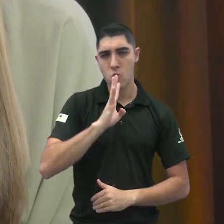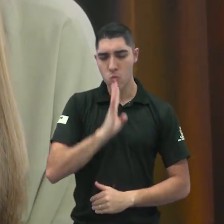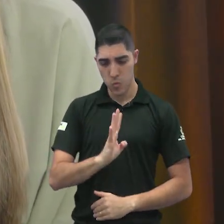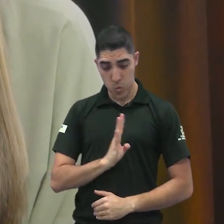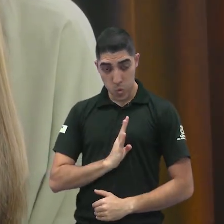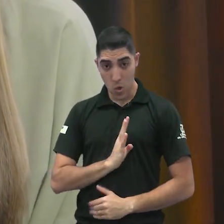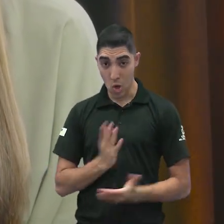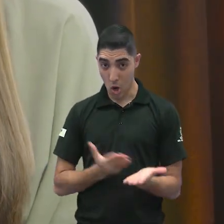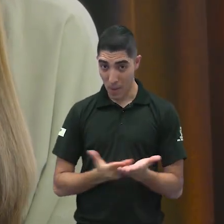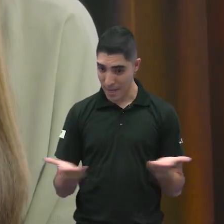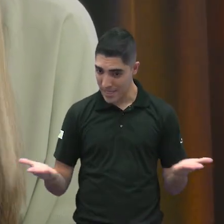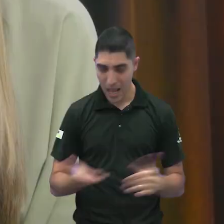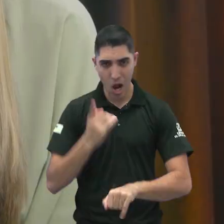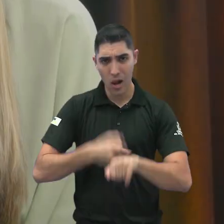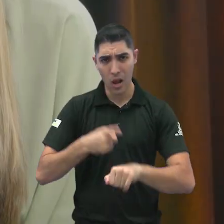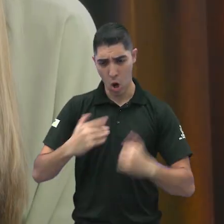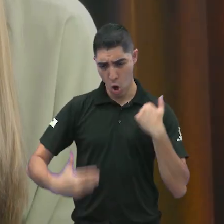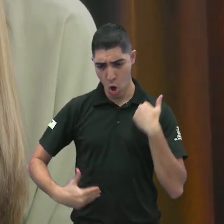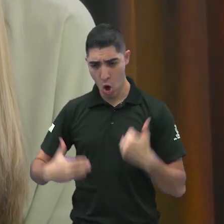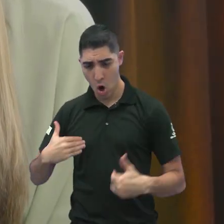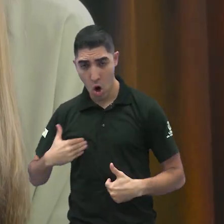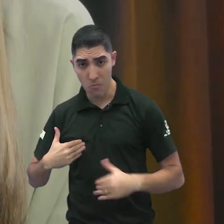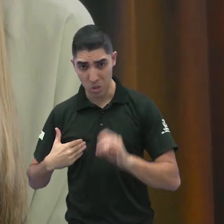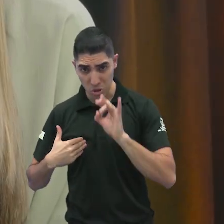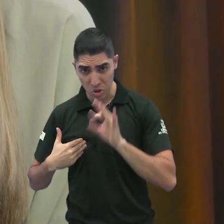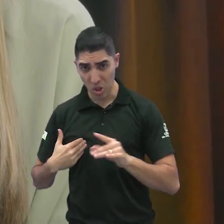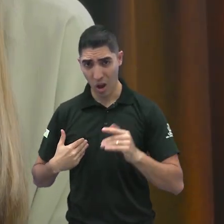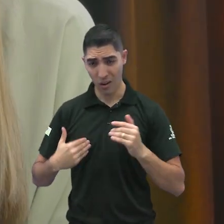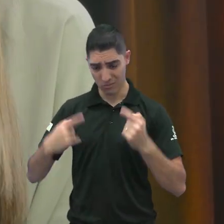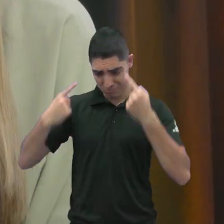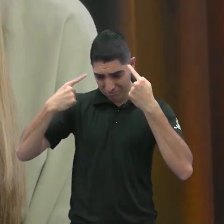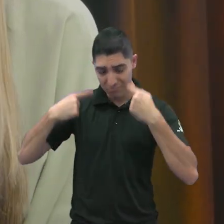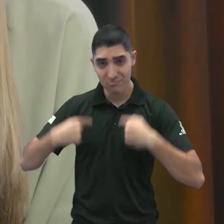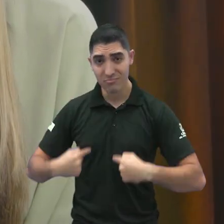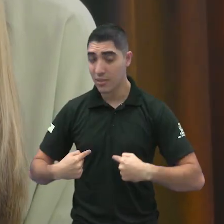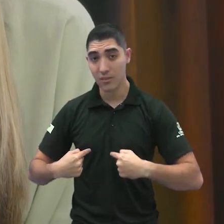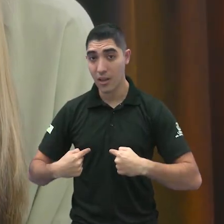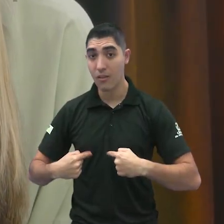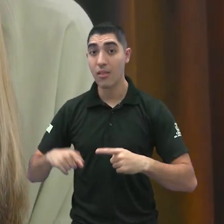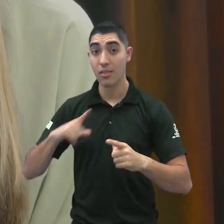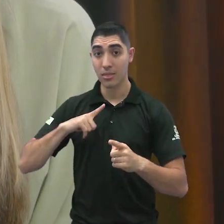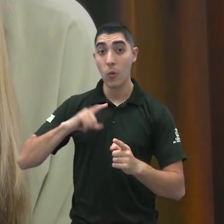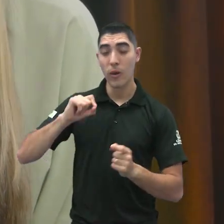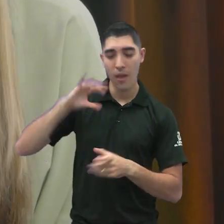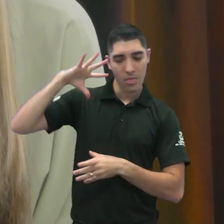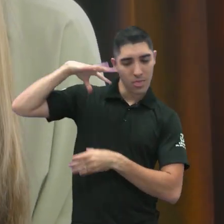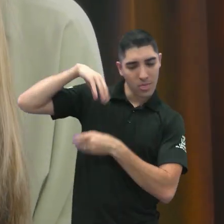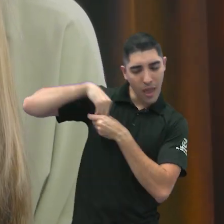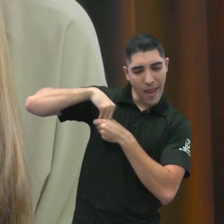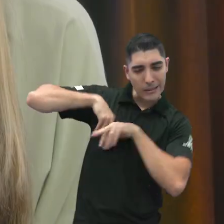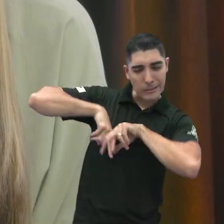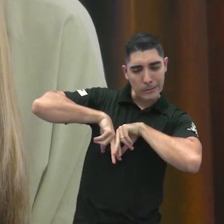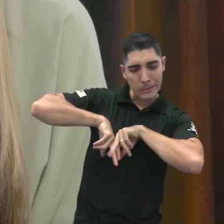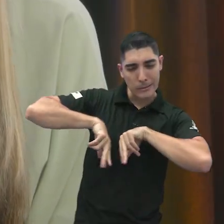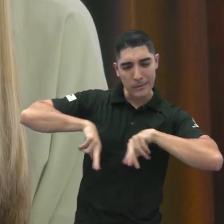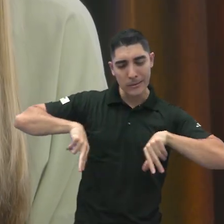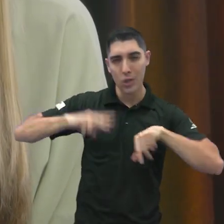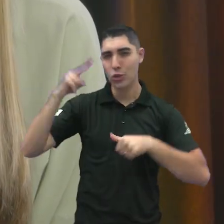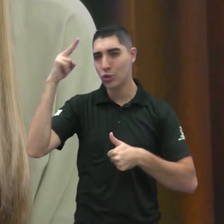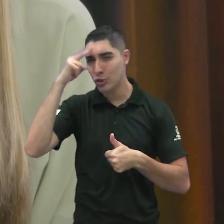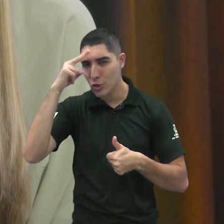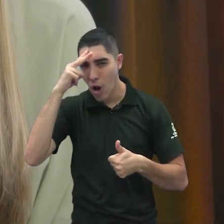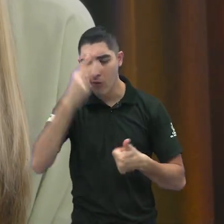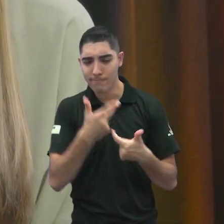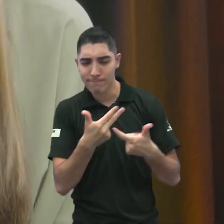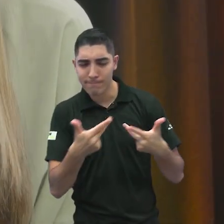para o seu autoconhecimento começa agora. Lembre-se, o corpo não é só a nossa estrutura física. Ele é um mapa, um registro